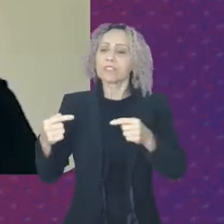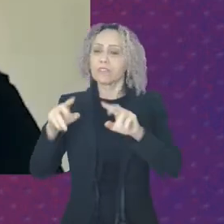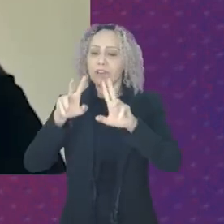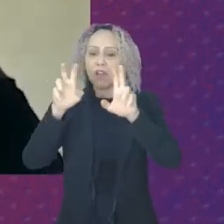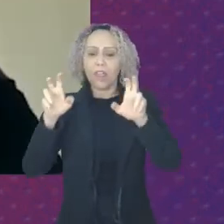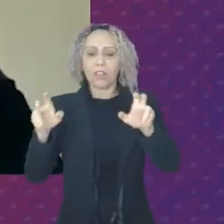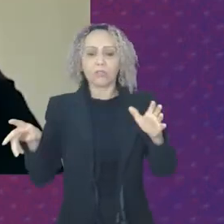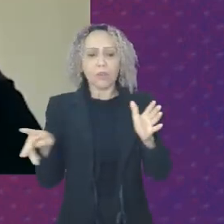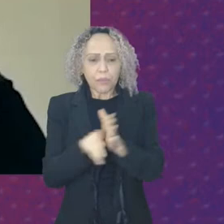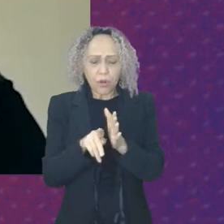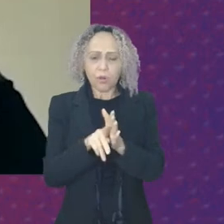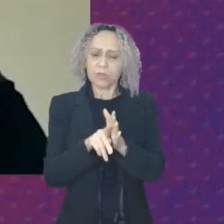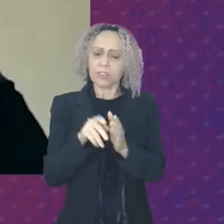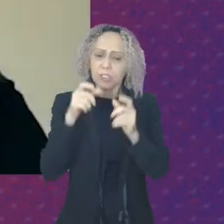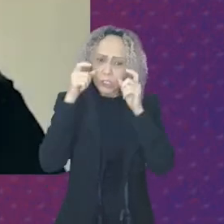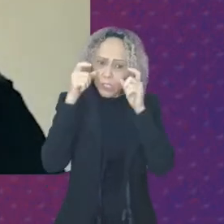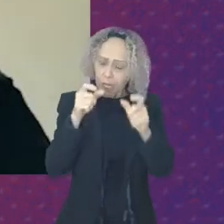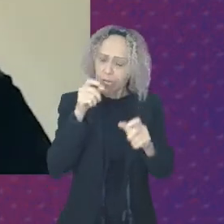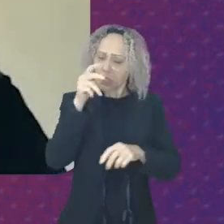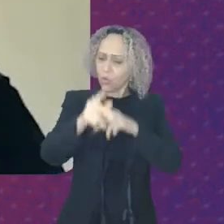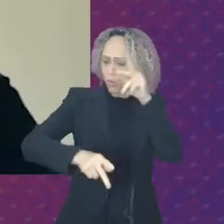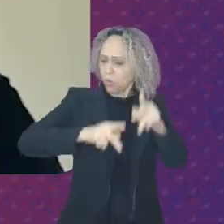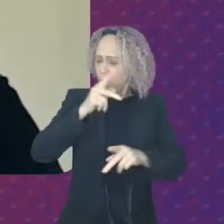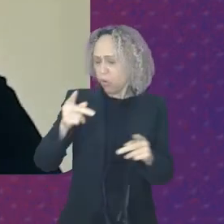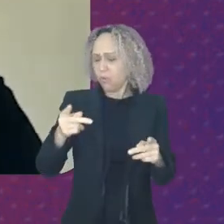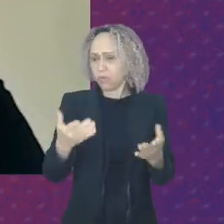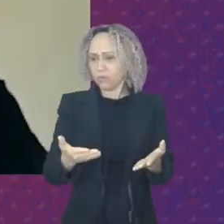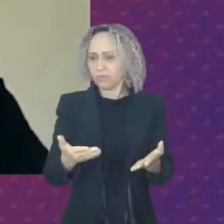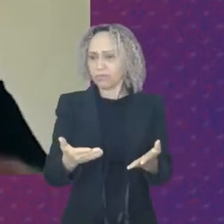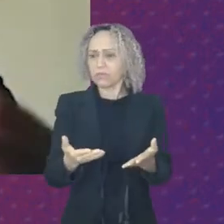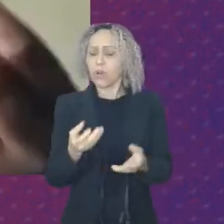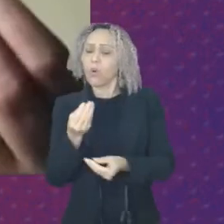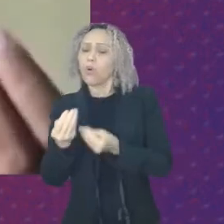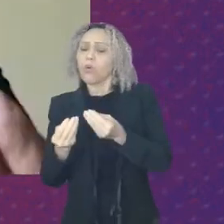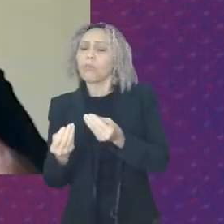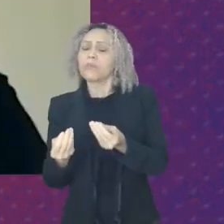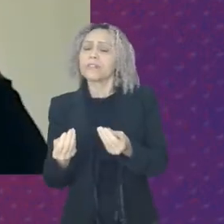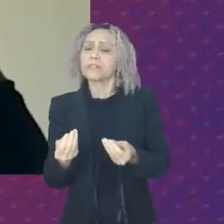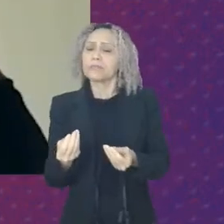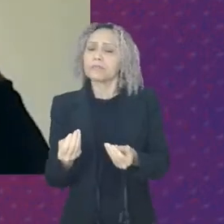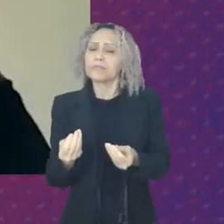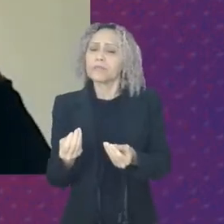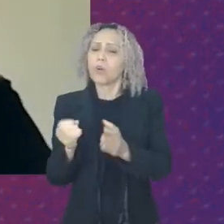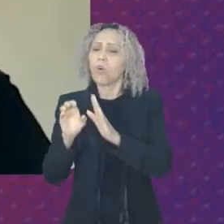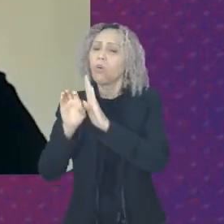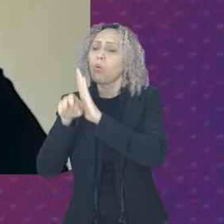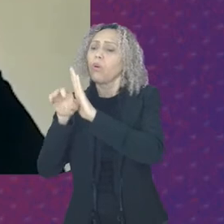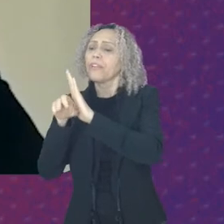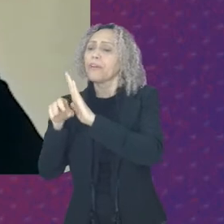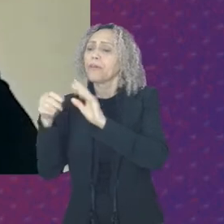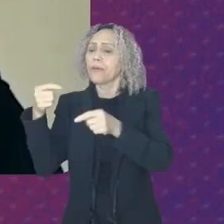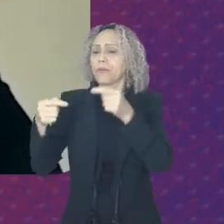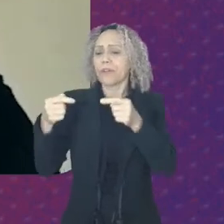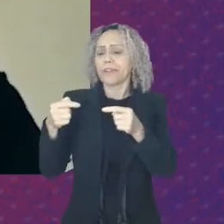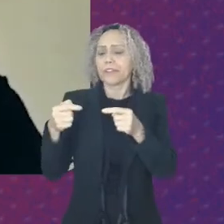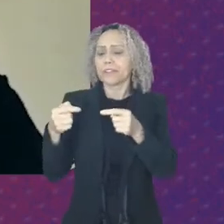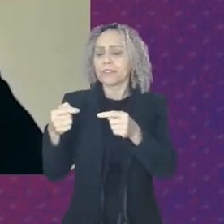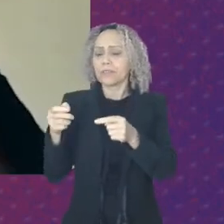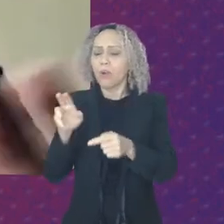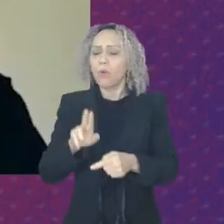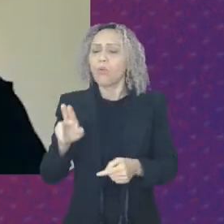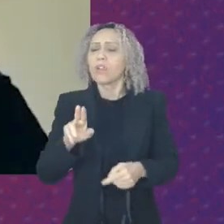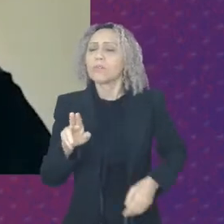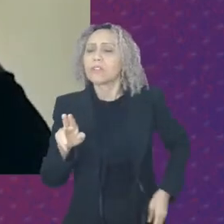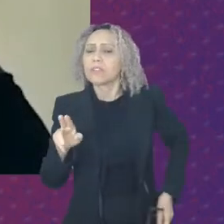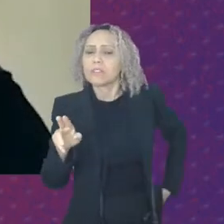gente transforma esses assuntos em conteúdos para suas redes, e principalmente conteúdos políticos que você pode usar